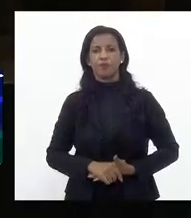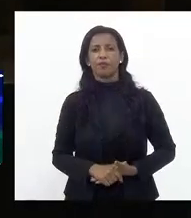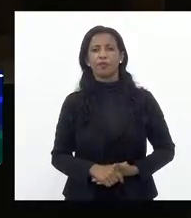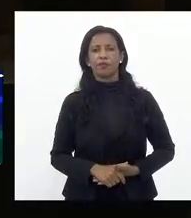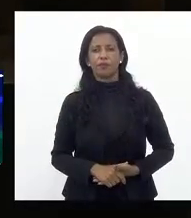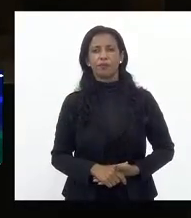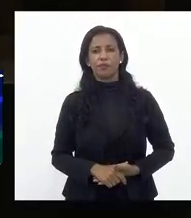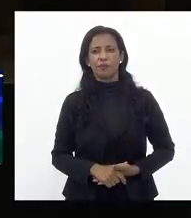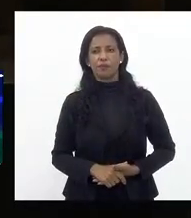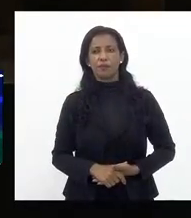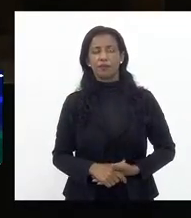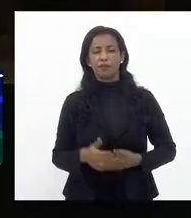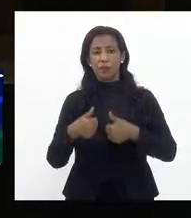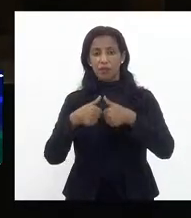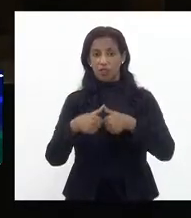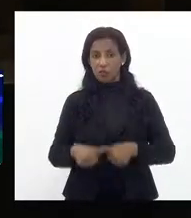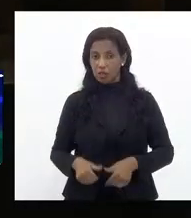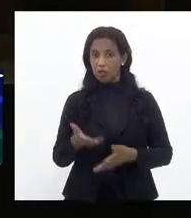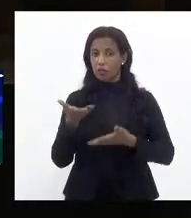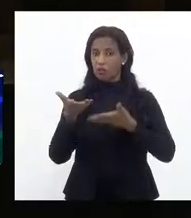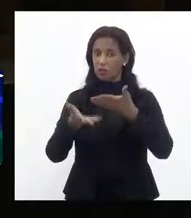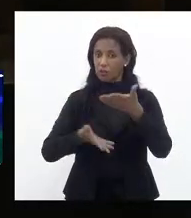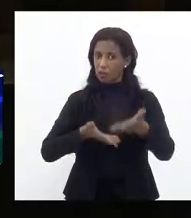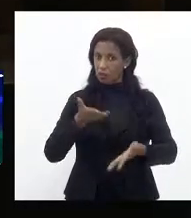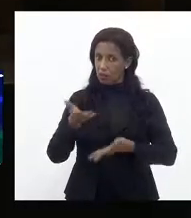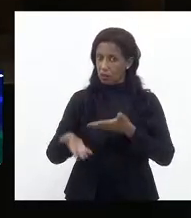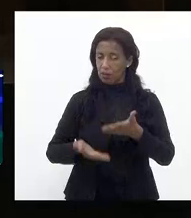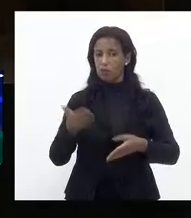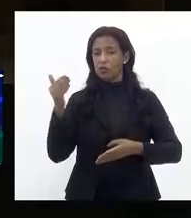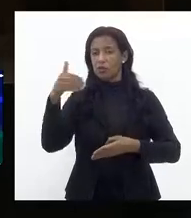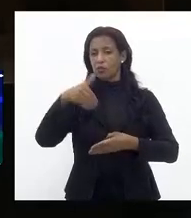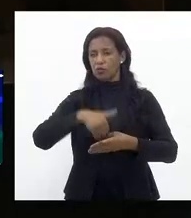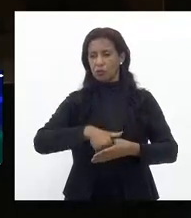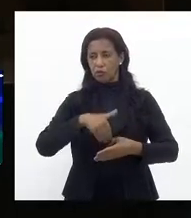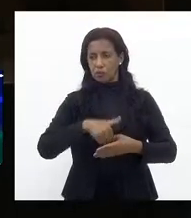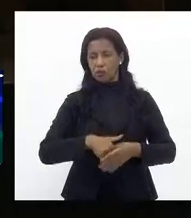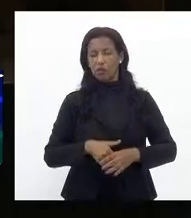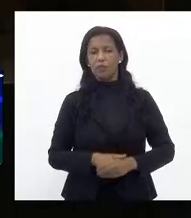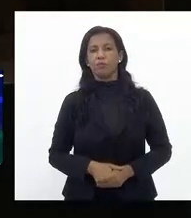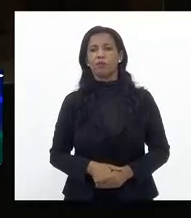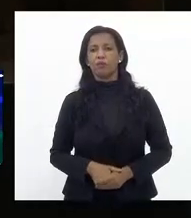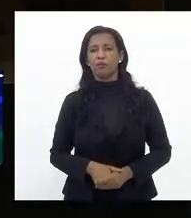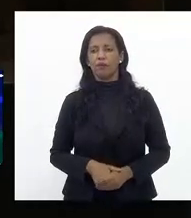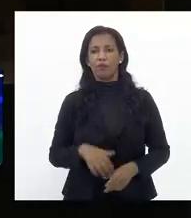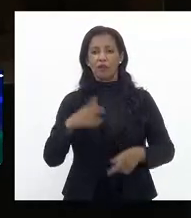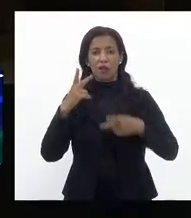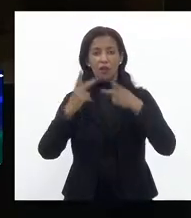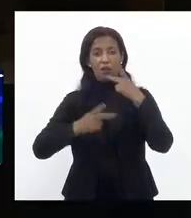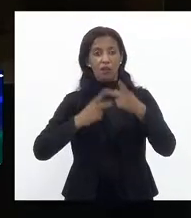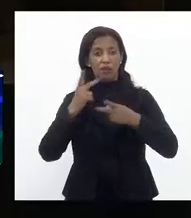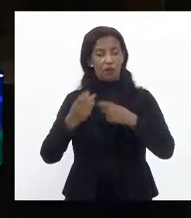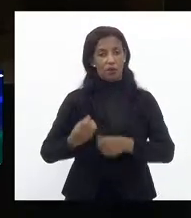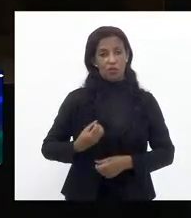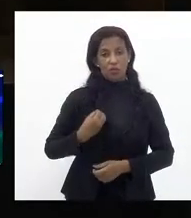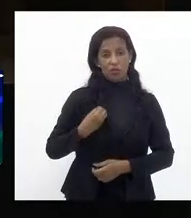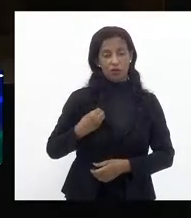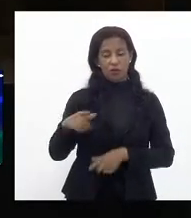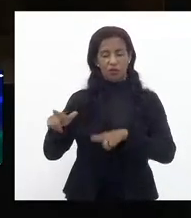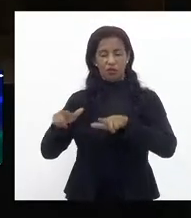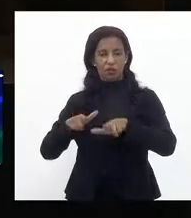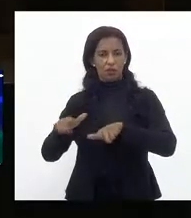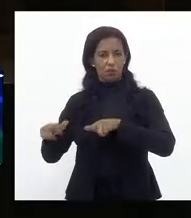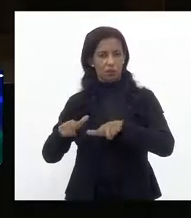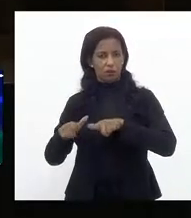responsabilidade. Estamos tratando, estamos votando, falando de vidas de